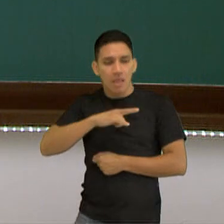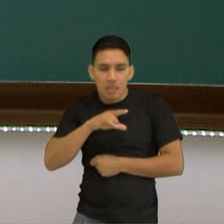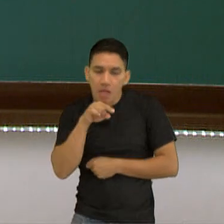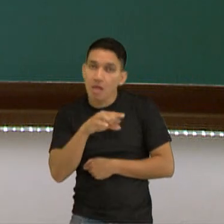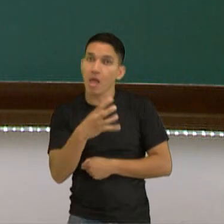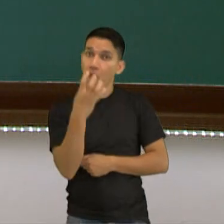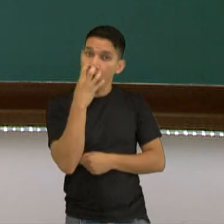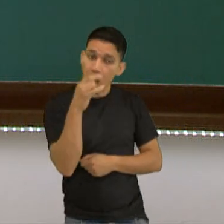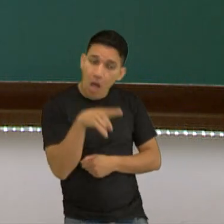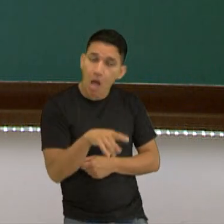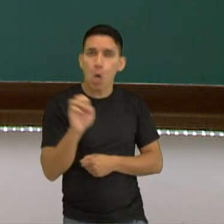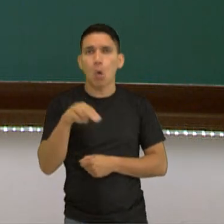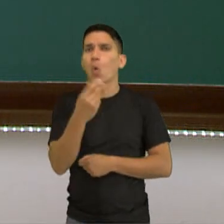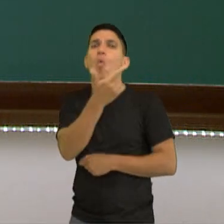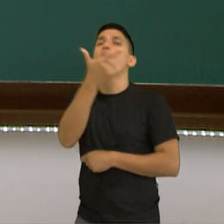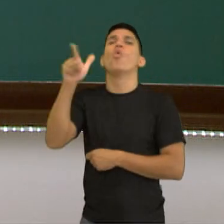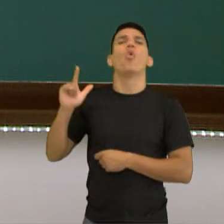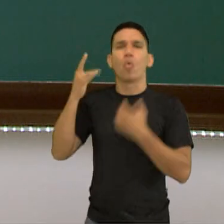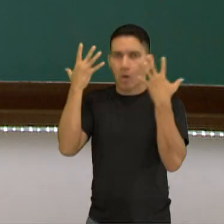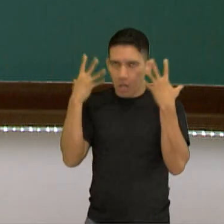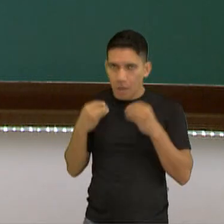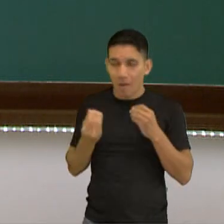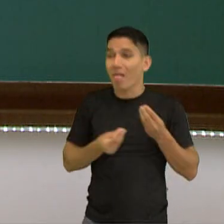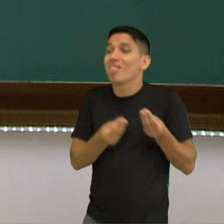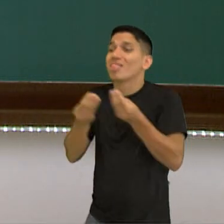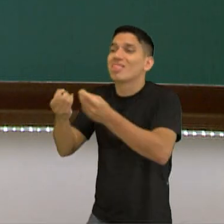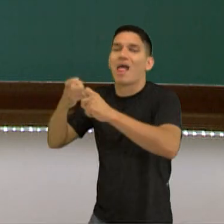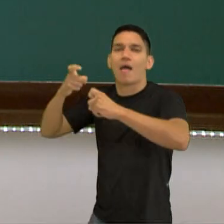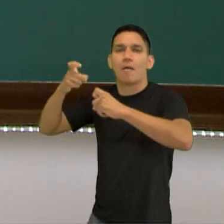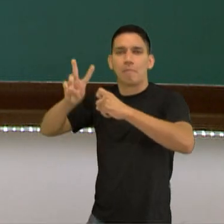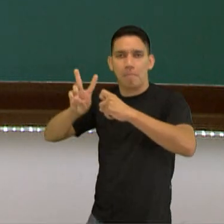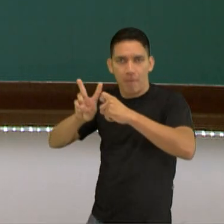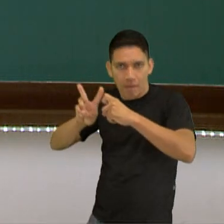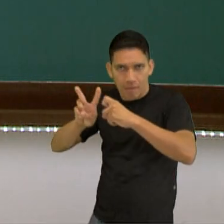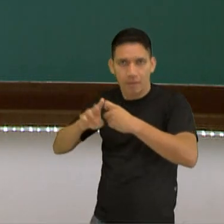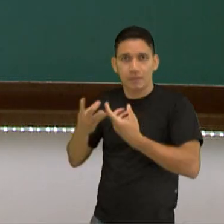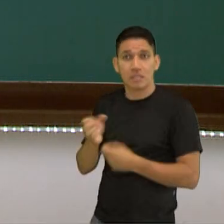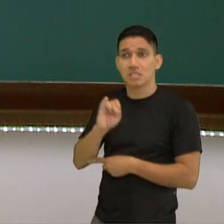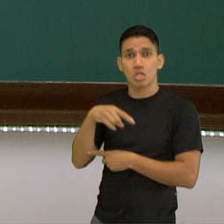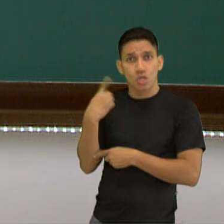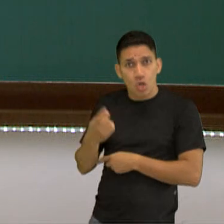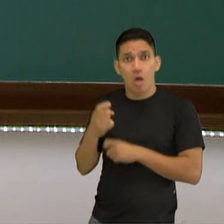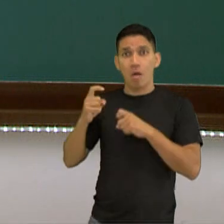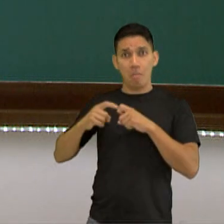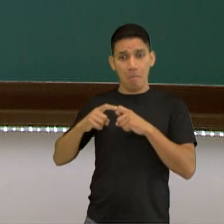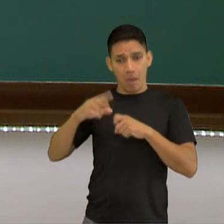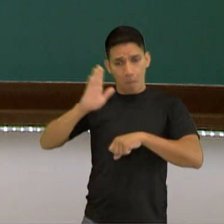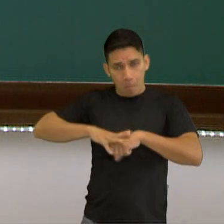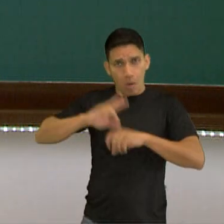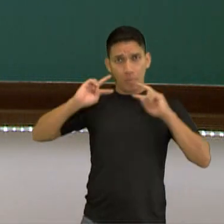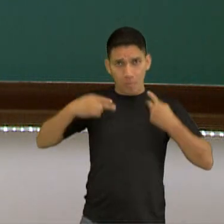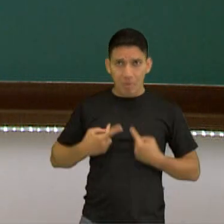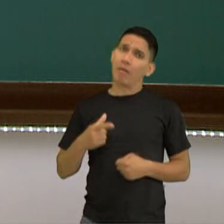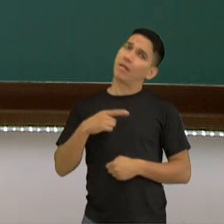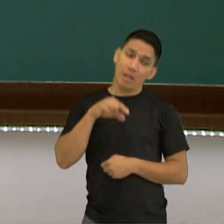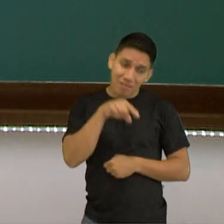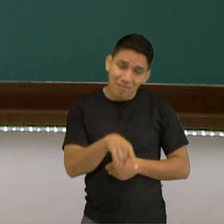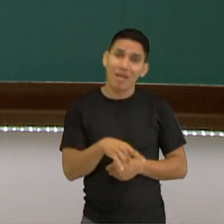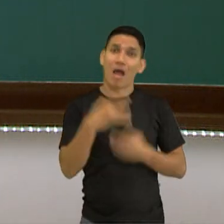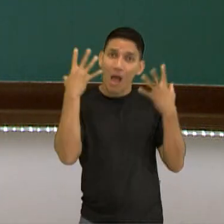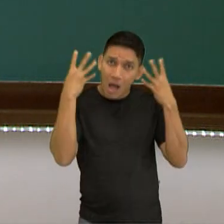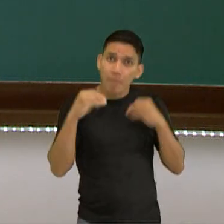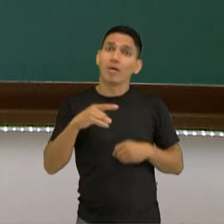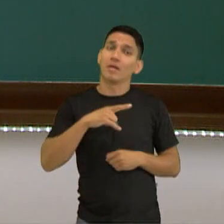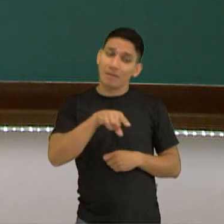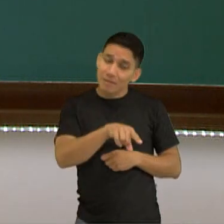estimação, leve ao veterinário. Nós não temos o nosso médico? Os bichinhos também têm. O veterinário vai cuidar do seu